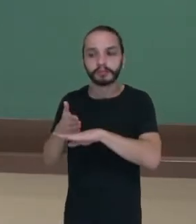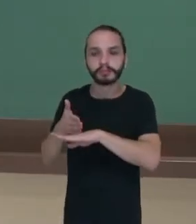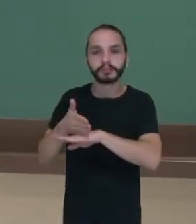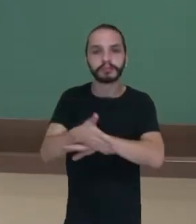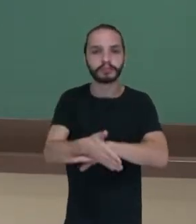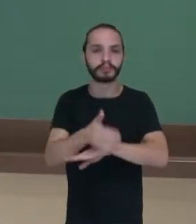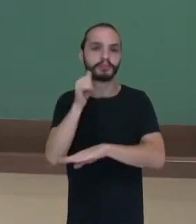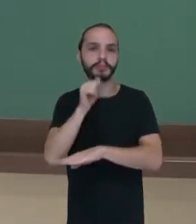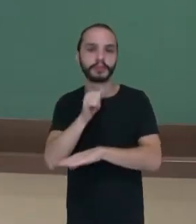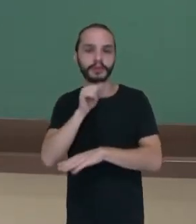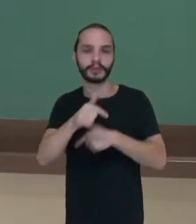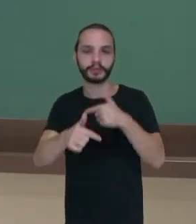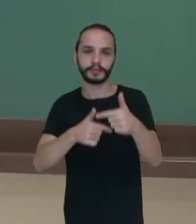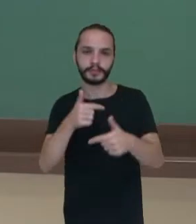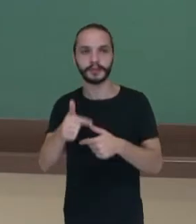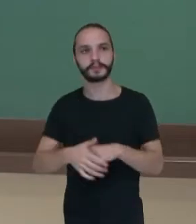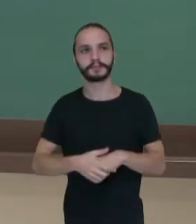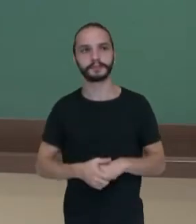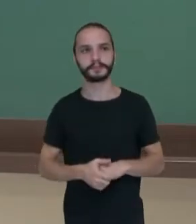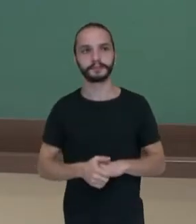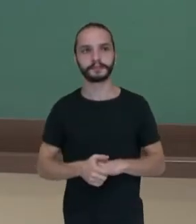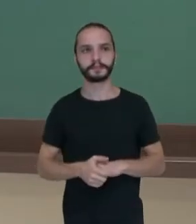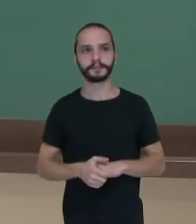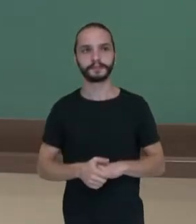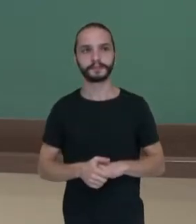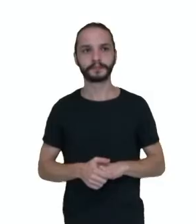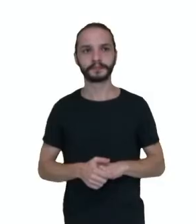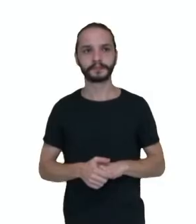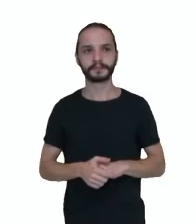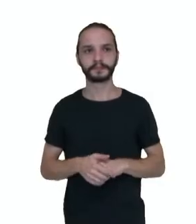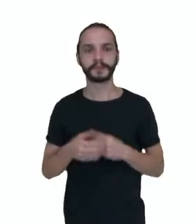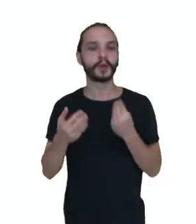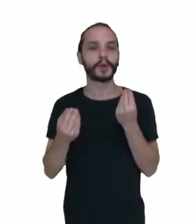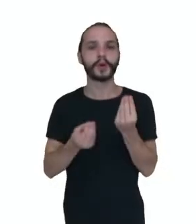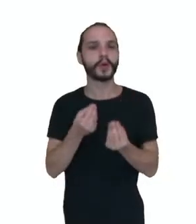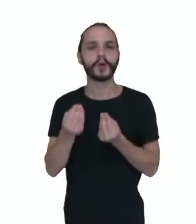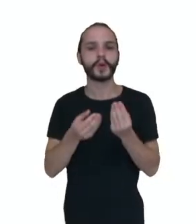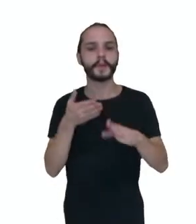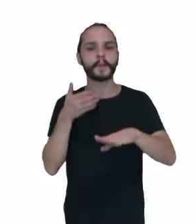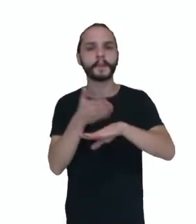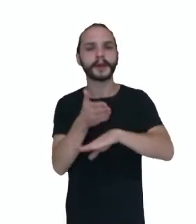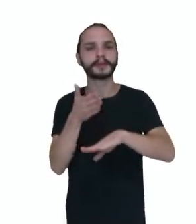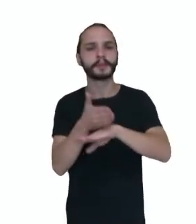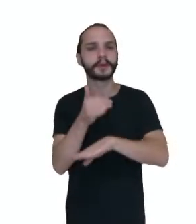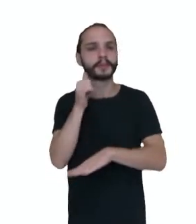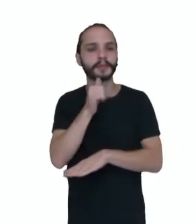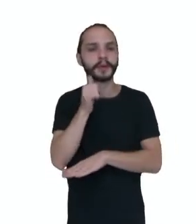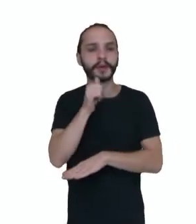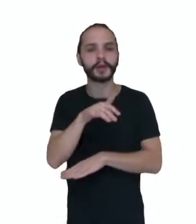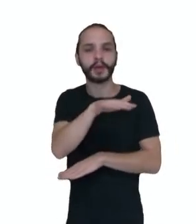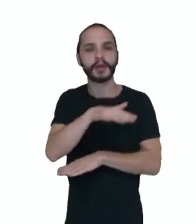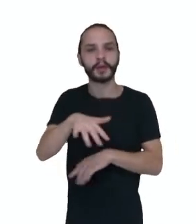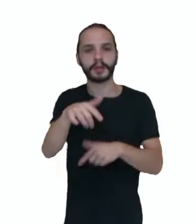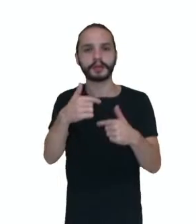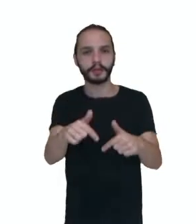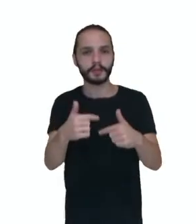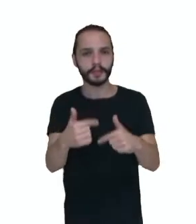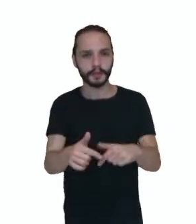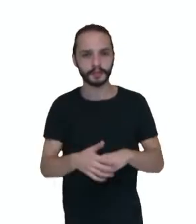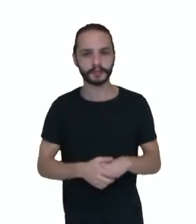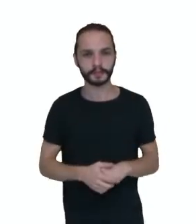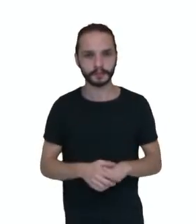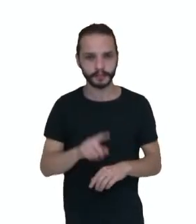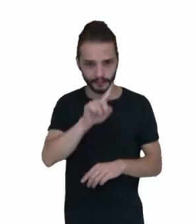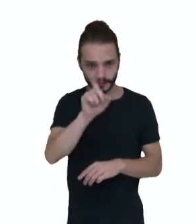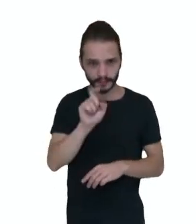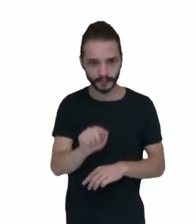no mercado de trabalho. Aí vamos pensar ali, como é a participação da mulher no mercado de trabalho? Será